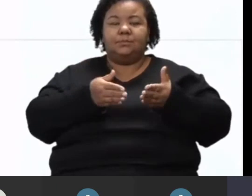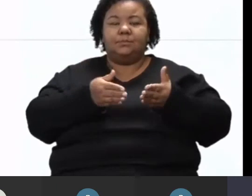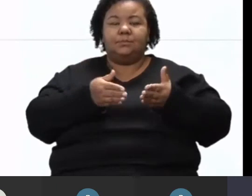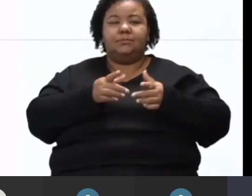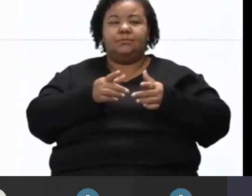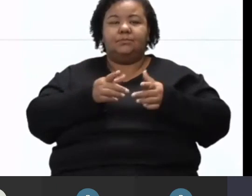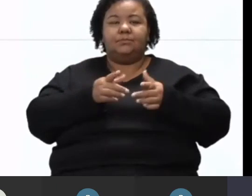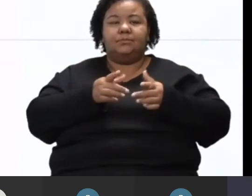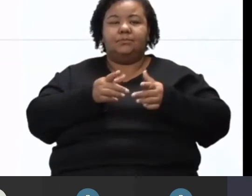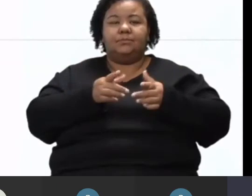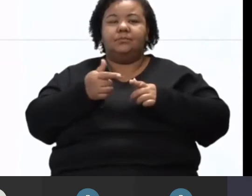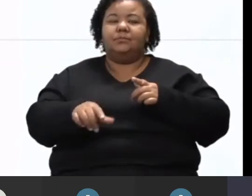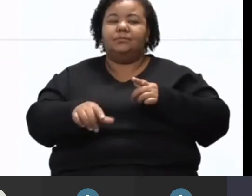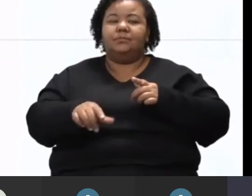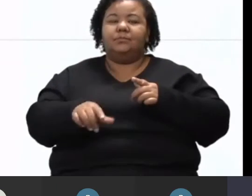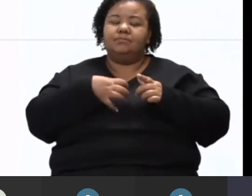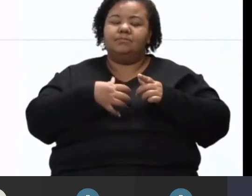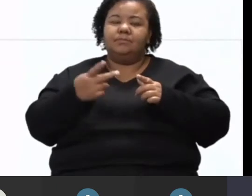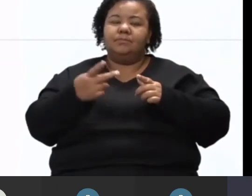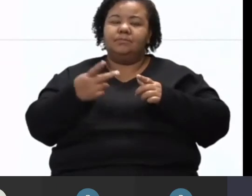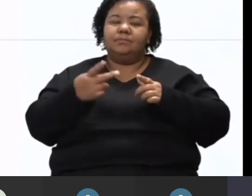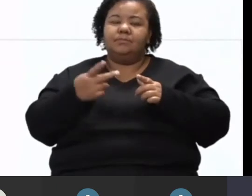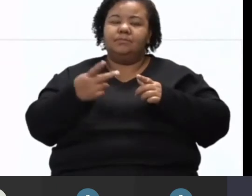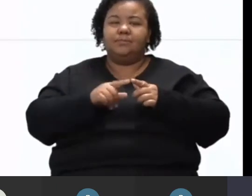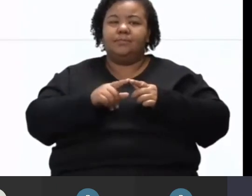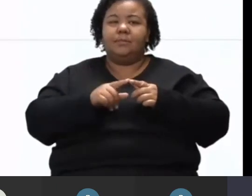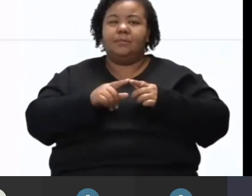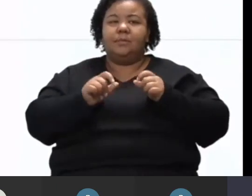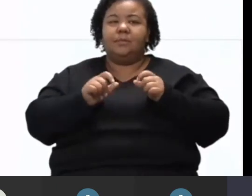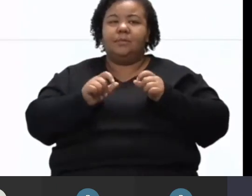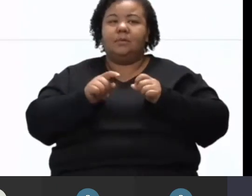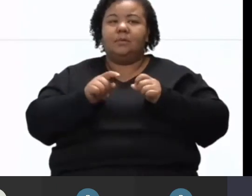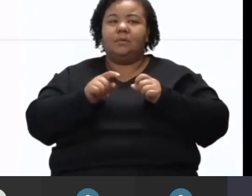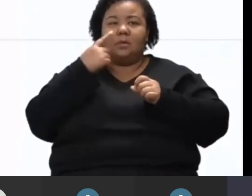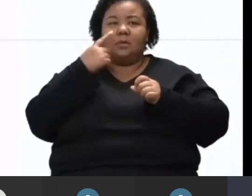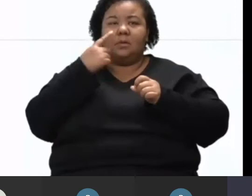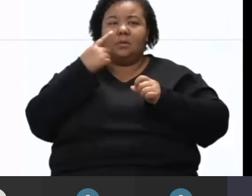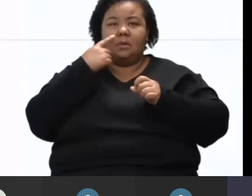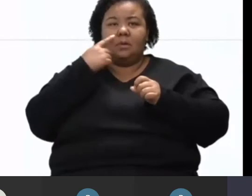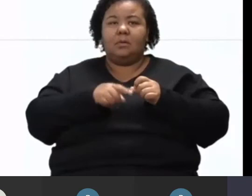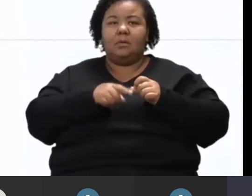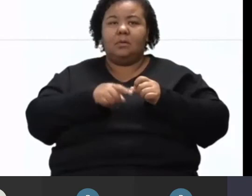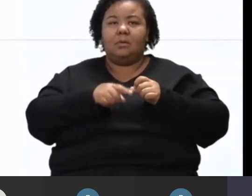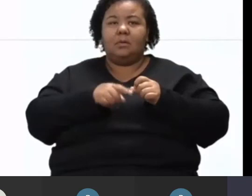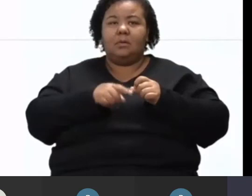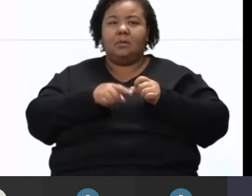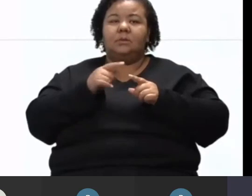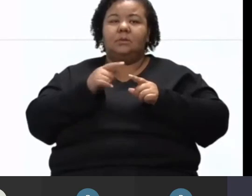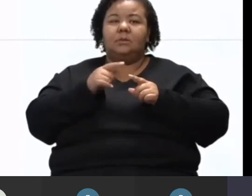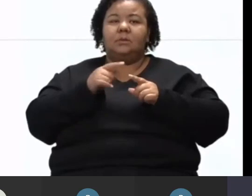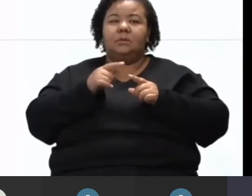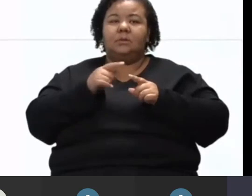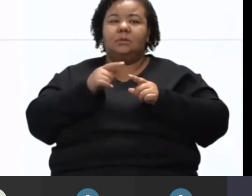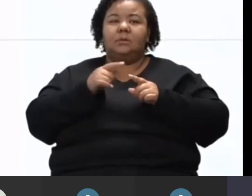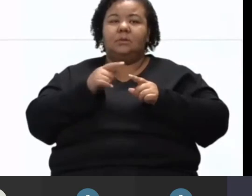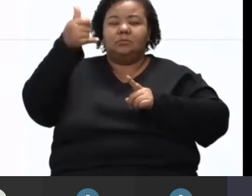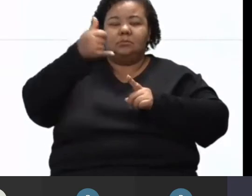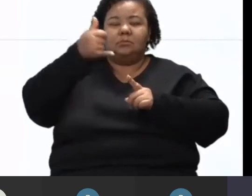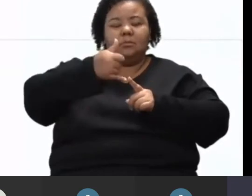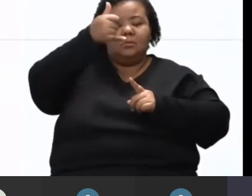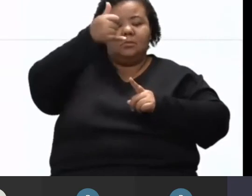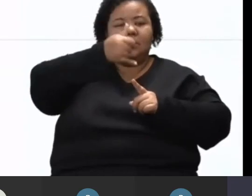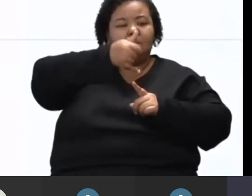forma globosa, eles têm essa forma circular. Já o penicillium, repare aqui na imagem, ele tem essa forma